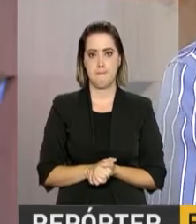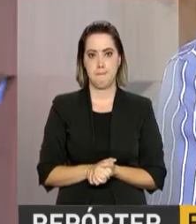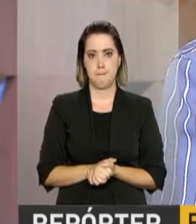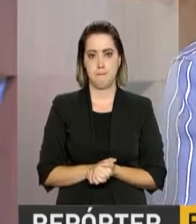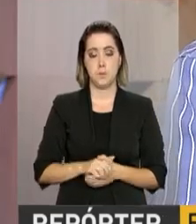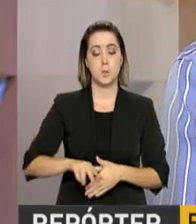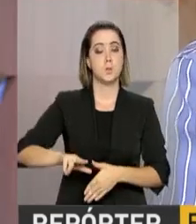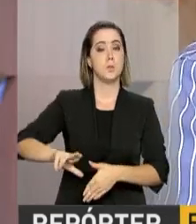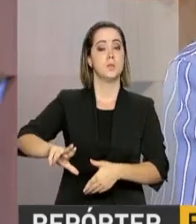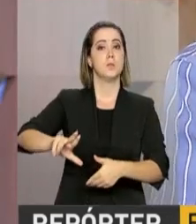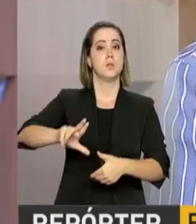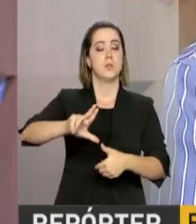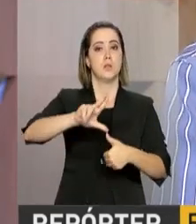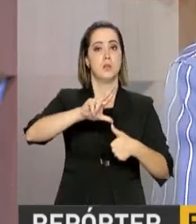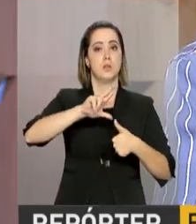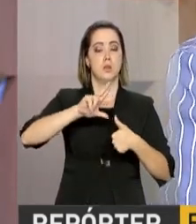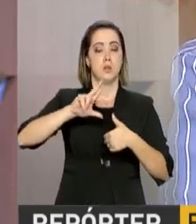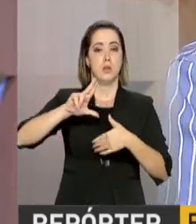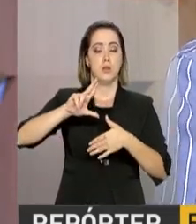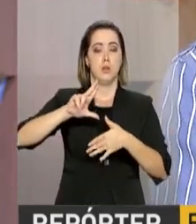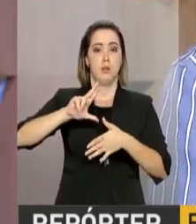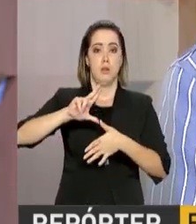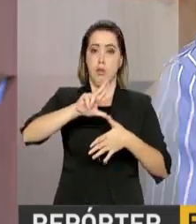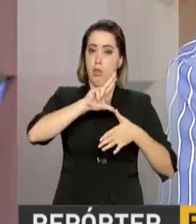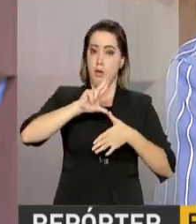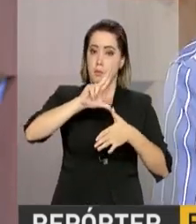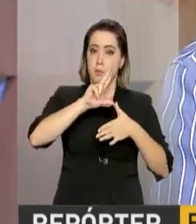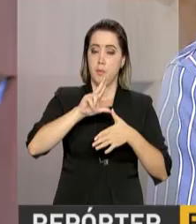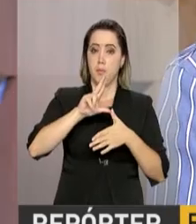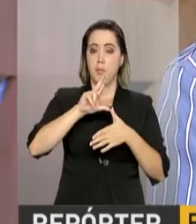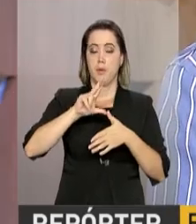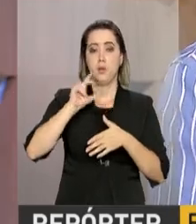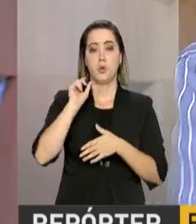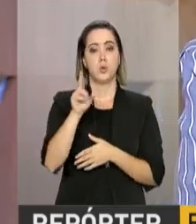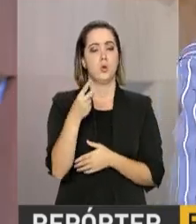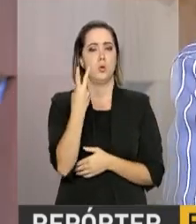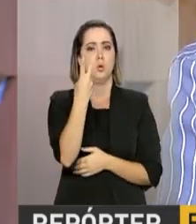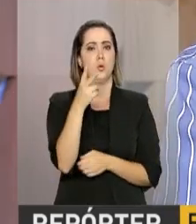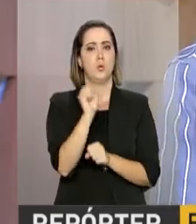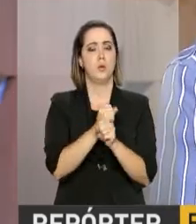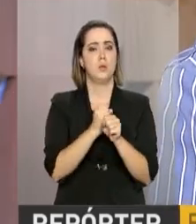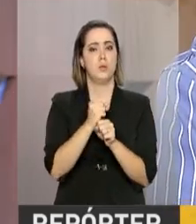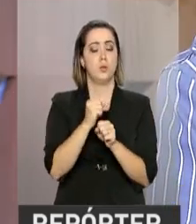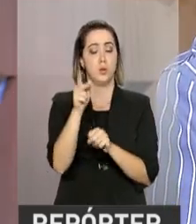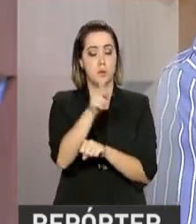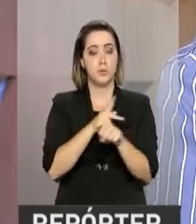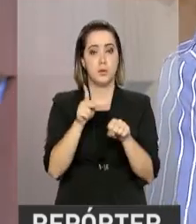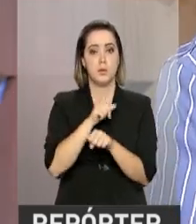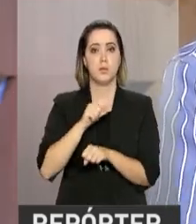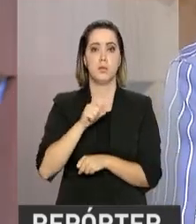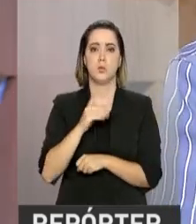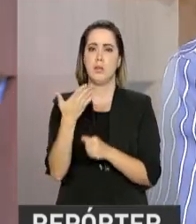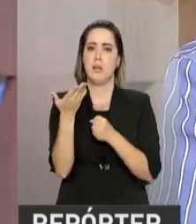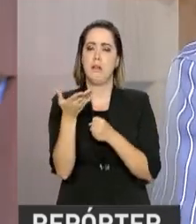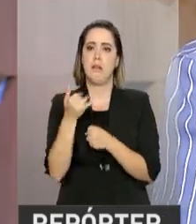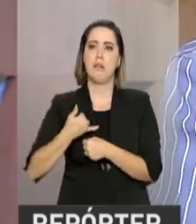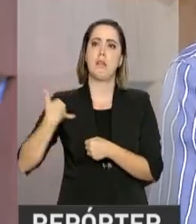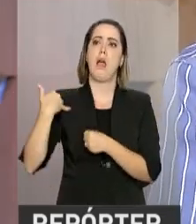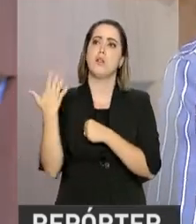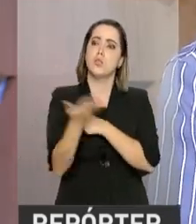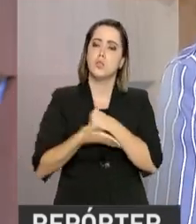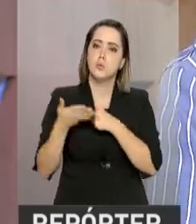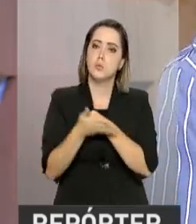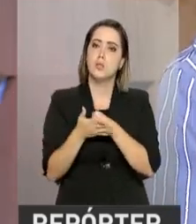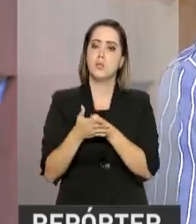Latina, somente dois países não têm uma idade mínima. É o Brasil e o Equador. Todos os outros países